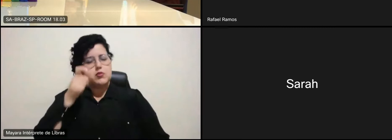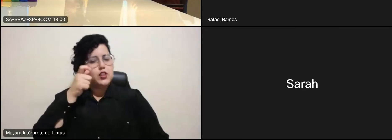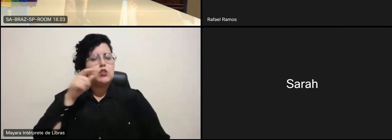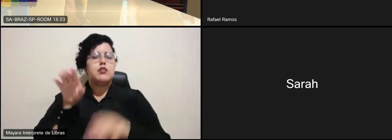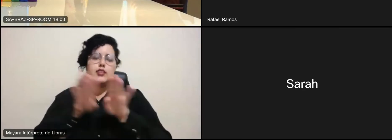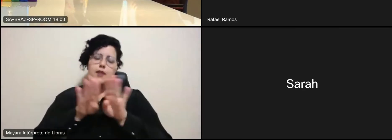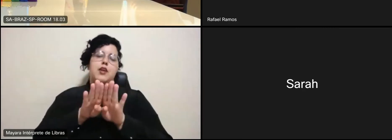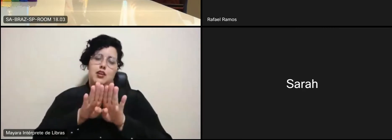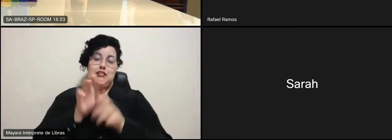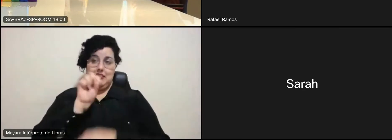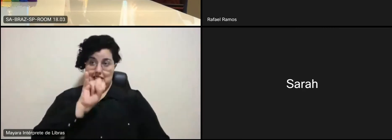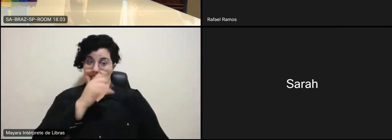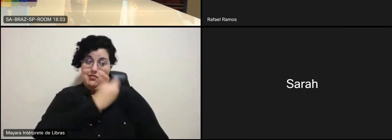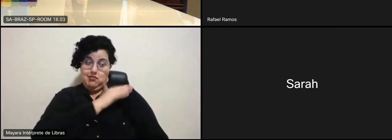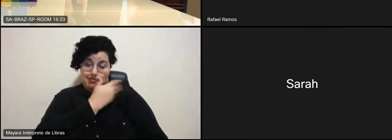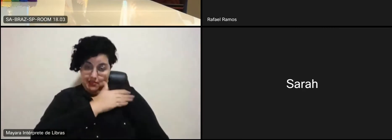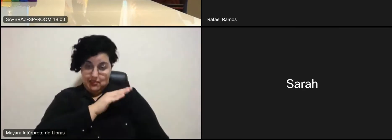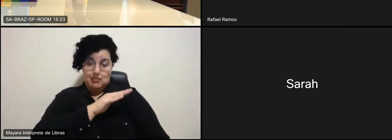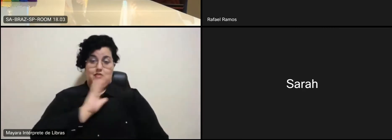cometeu homofobia,